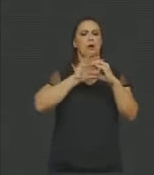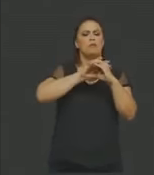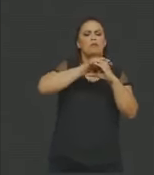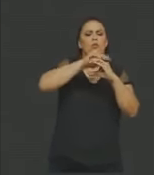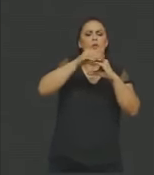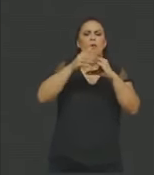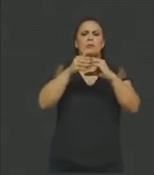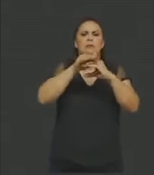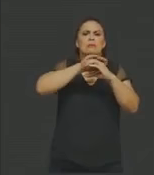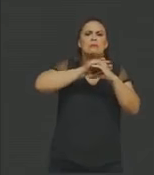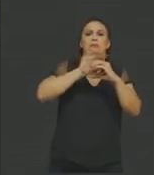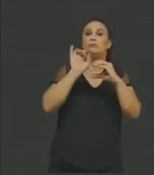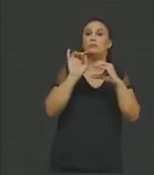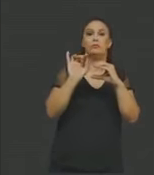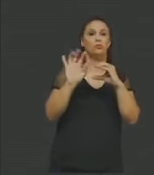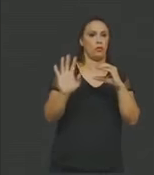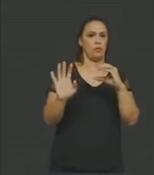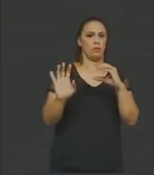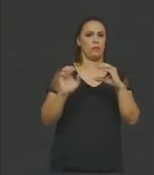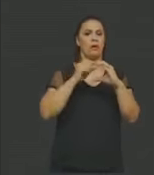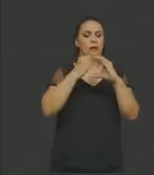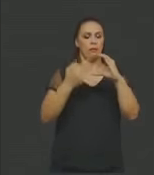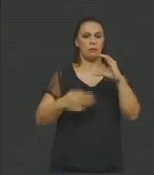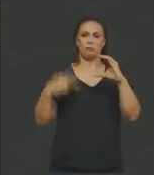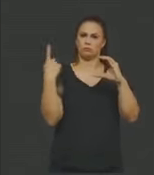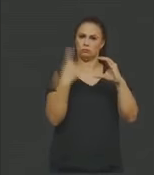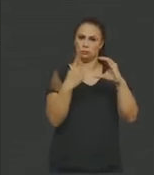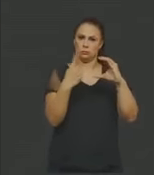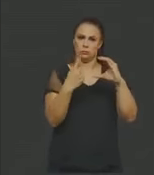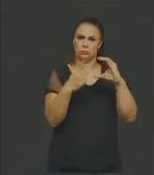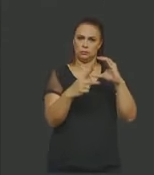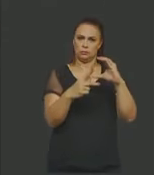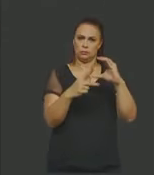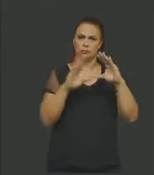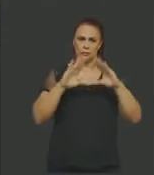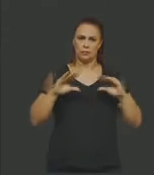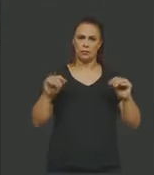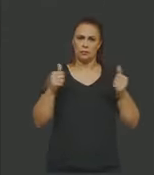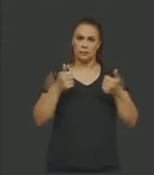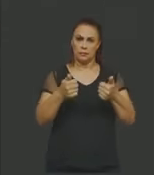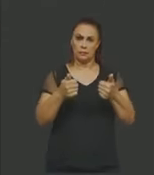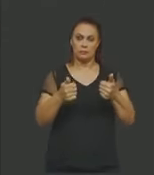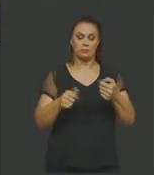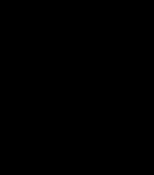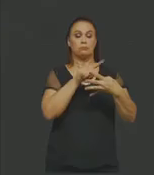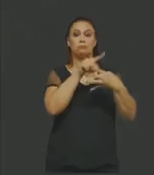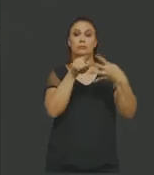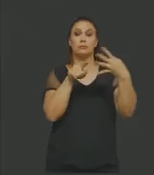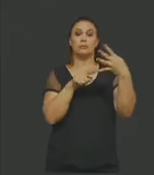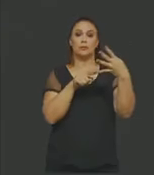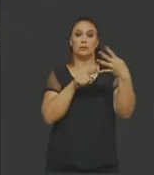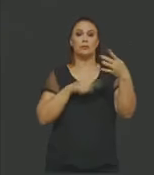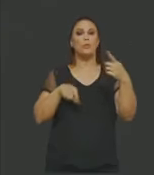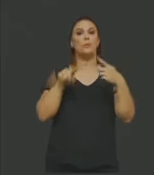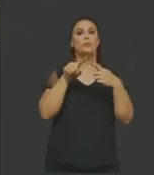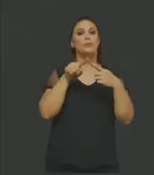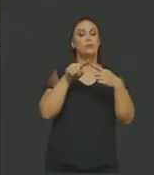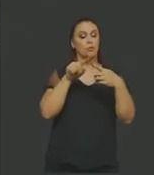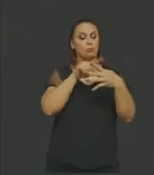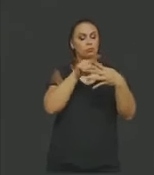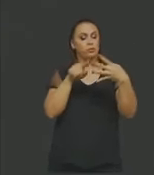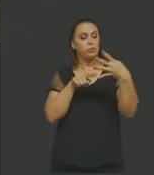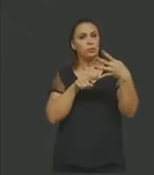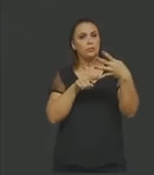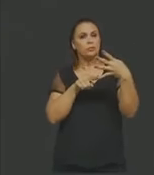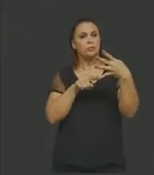característico. Tranquilo? Então, sobre esses 4 tipos, então, de óvulos, esses vão todos